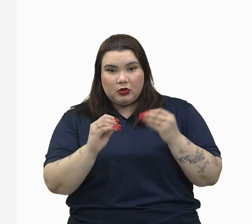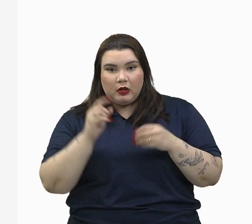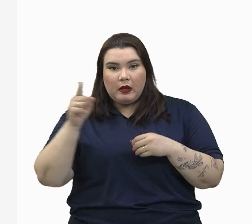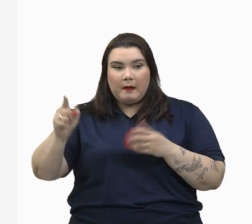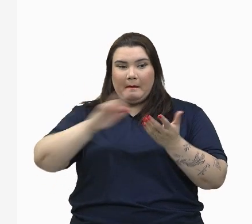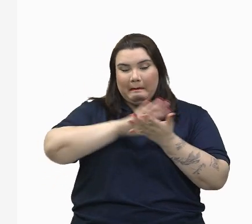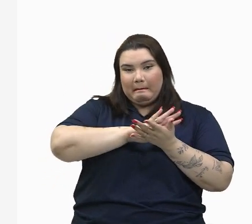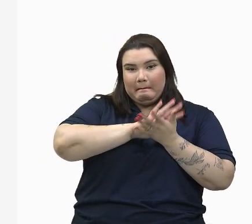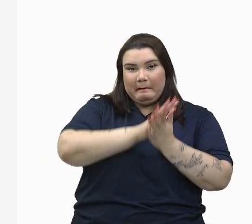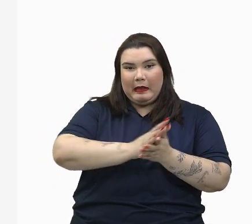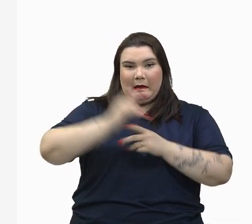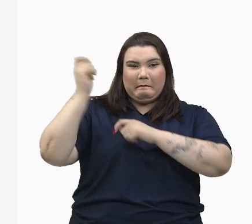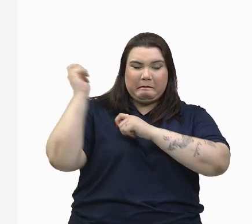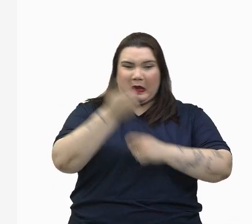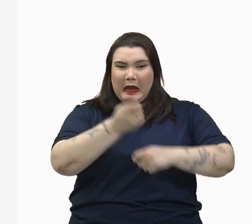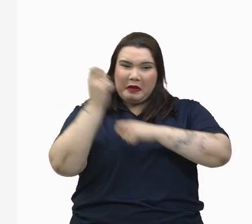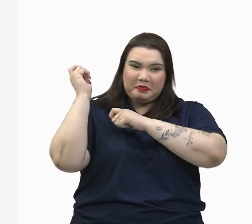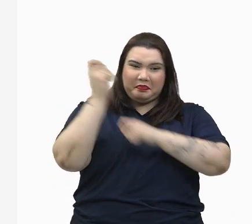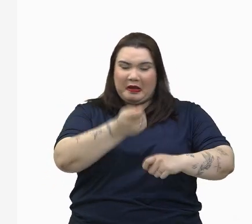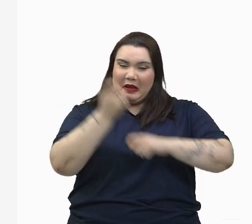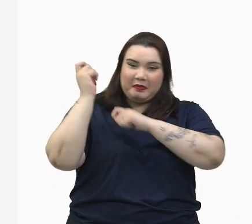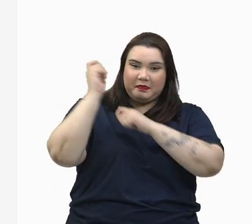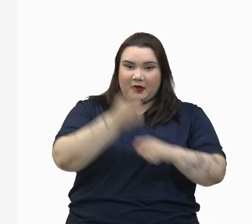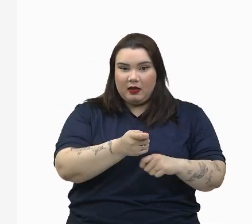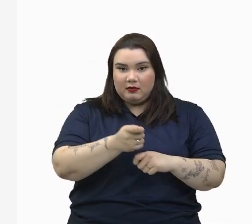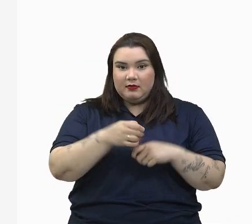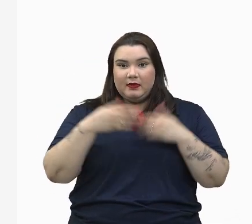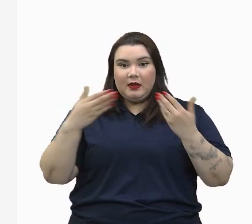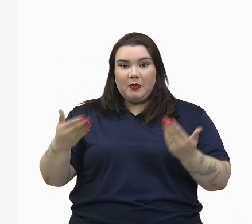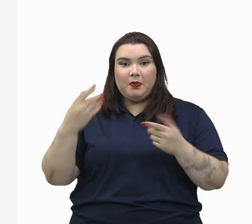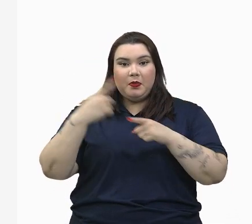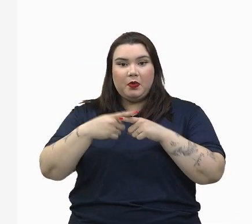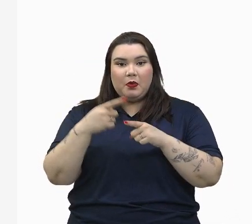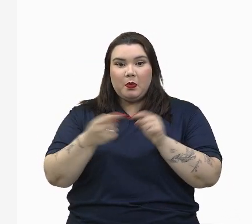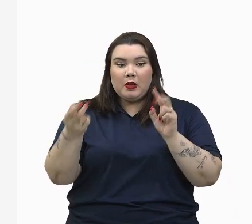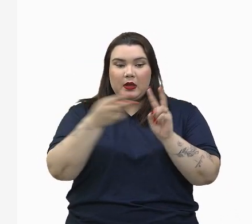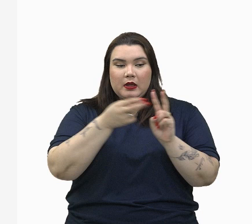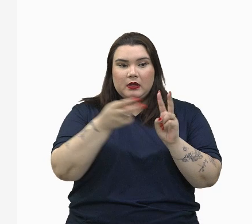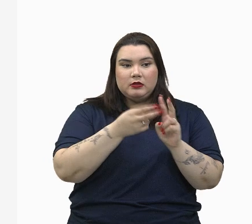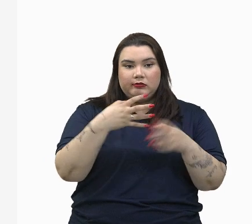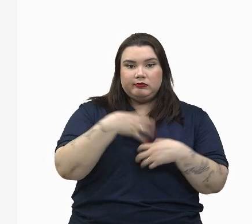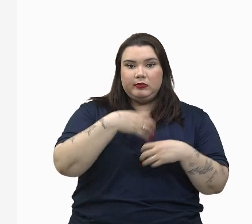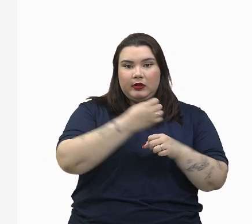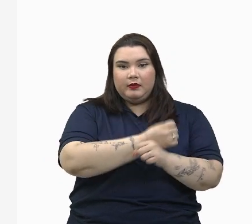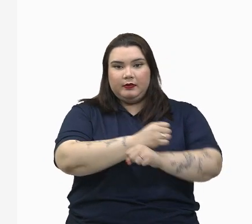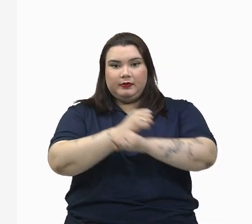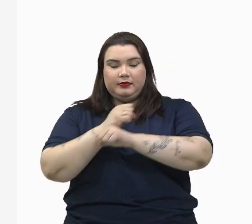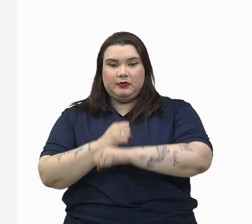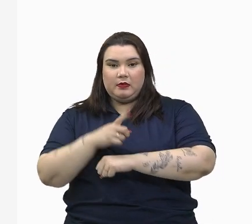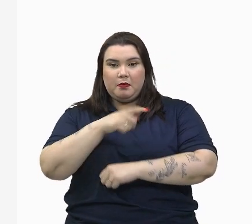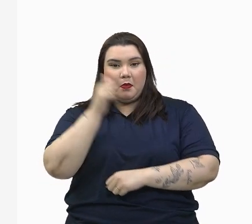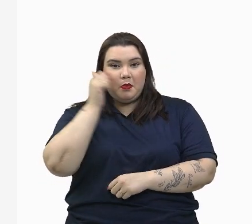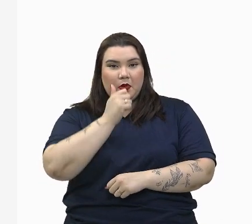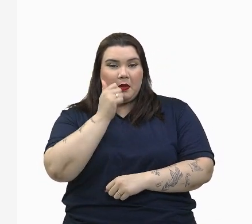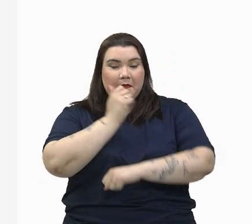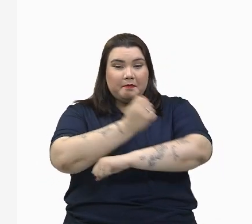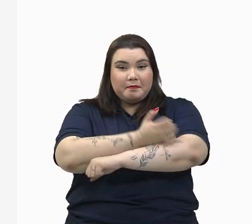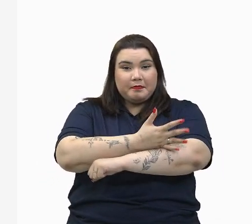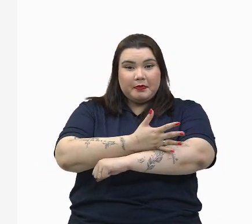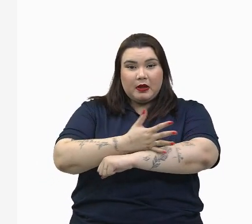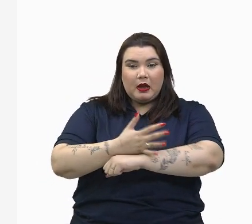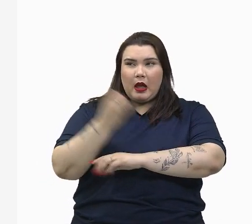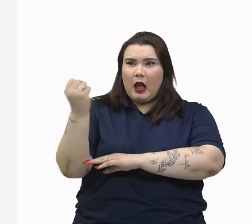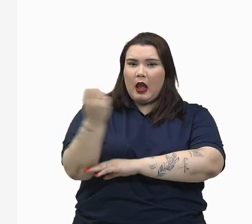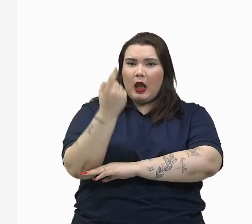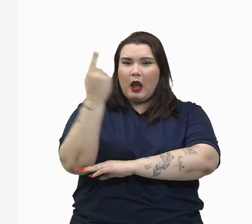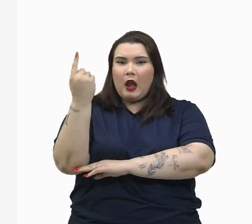elas matavam a pauladas, sendo esta a razão porque os índios se defendiam tanto. Essas mulheres são muito